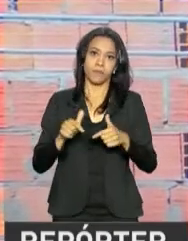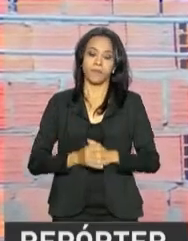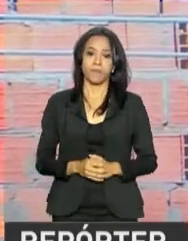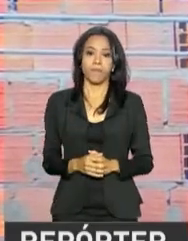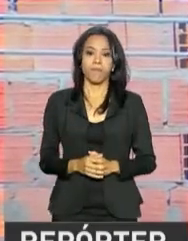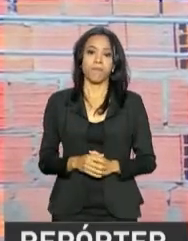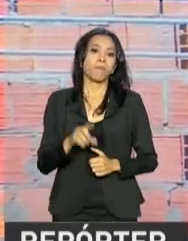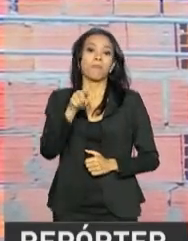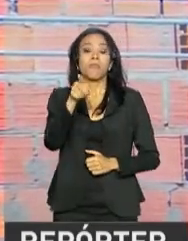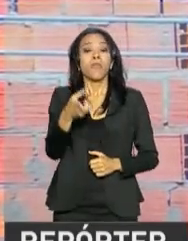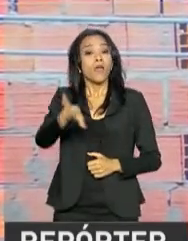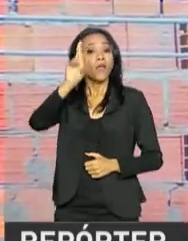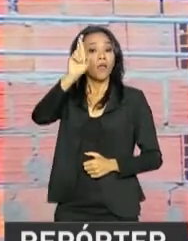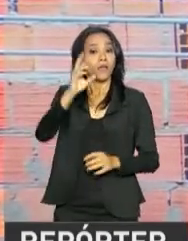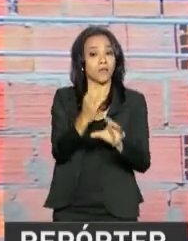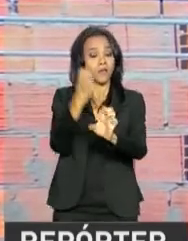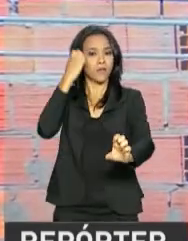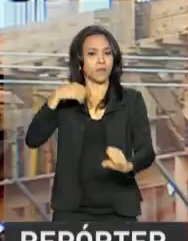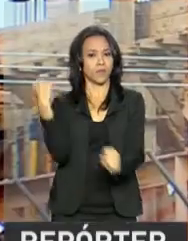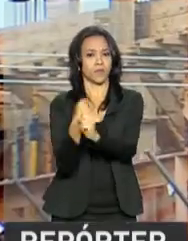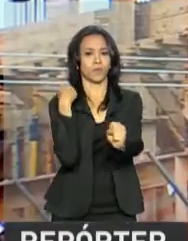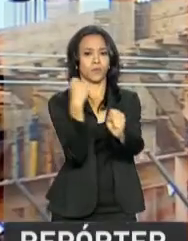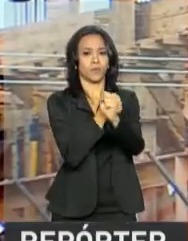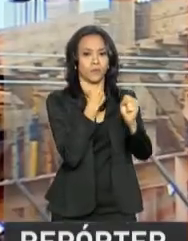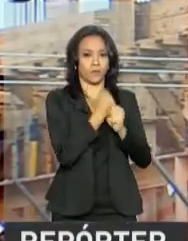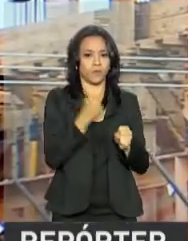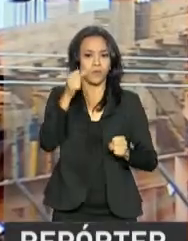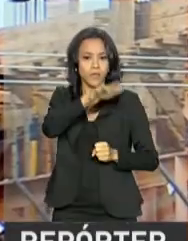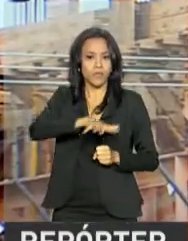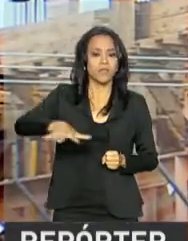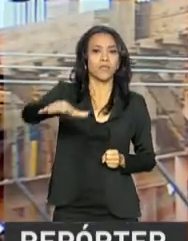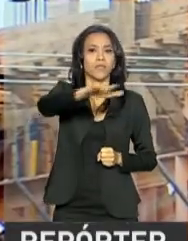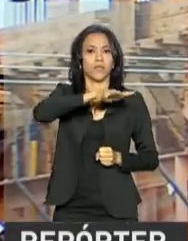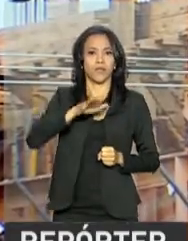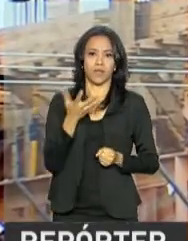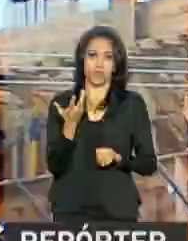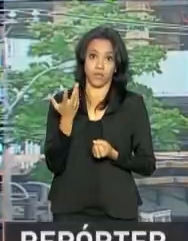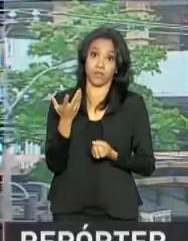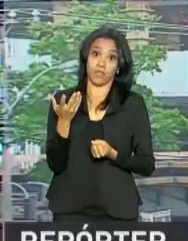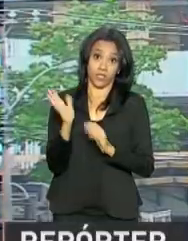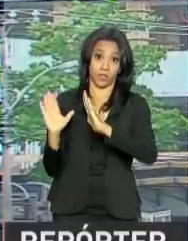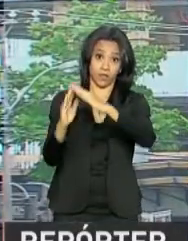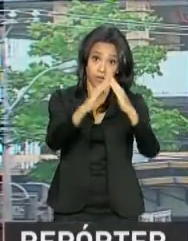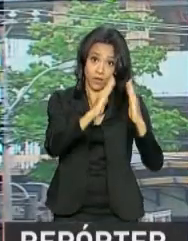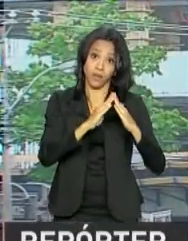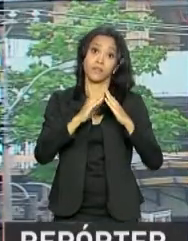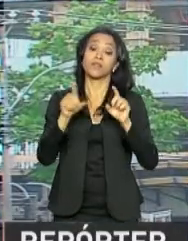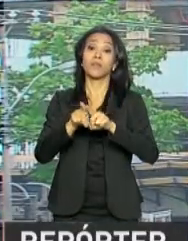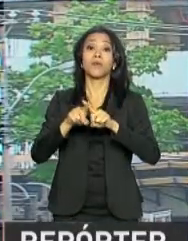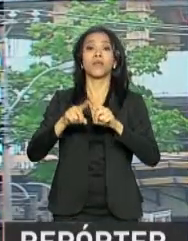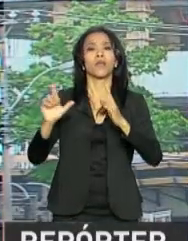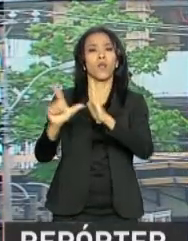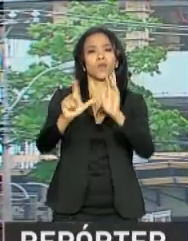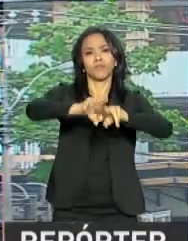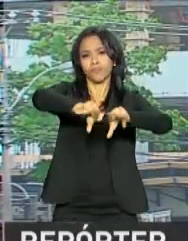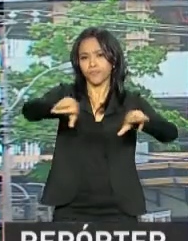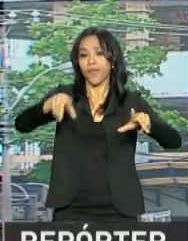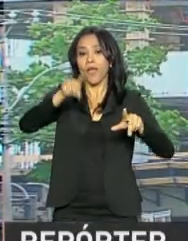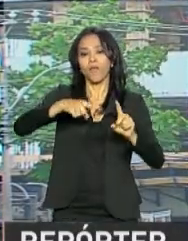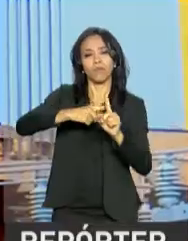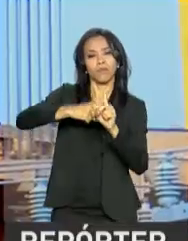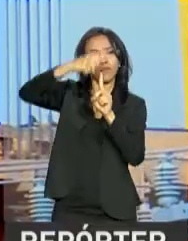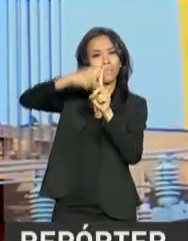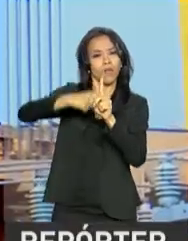responsável por obras de infraestrutura empreendimentos comerciais e moradias a construção civil é um termômetro da economia